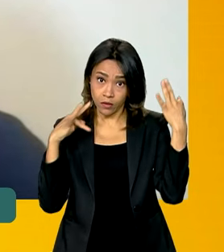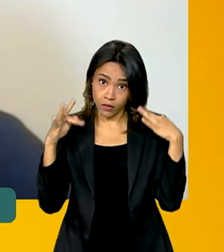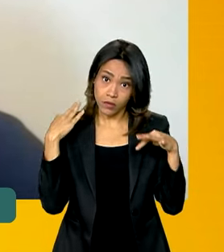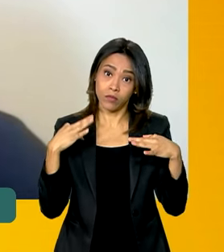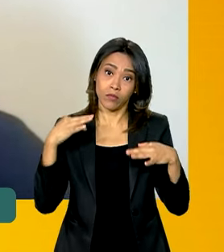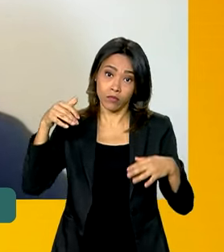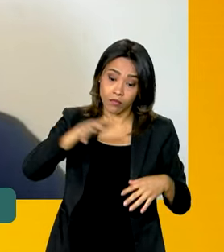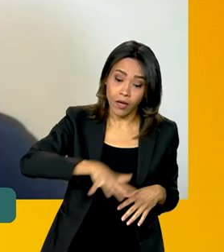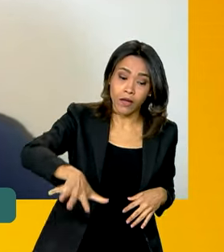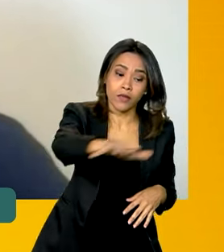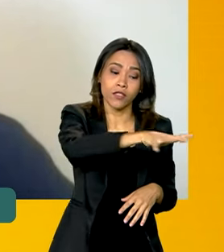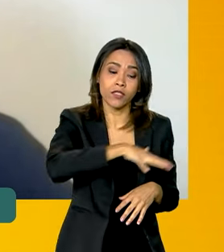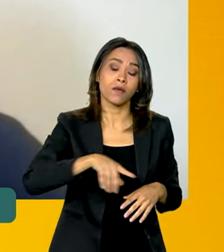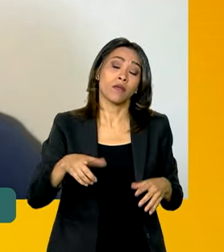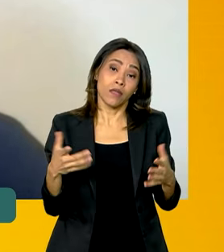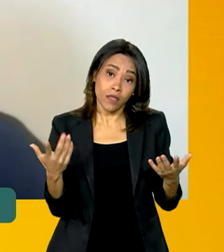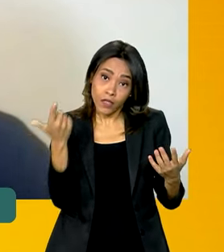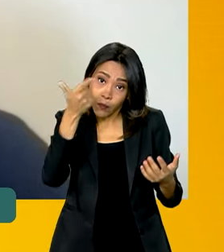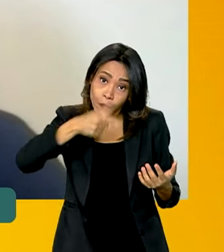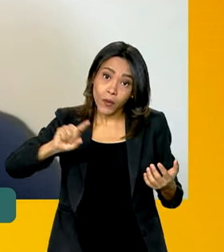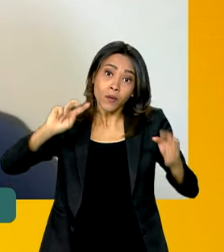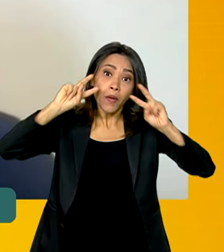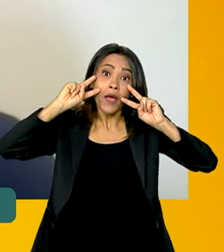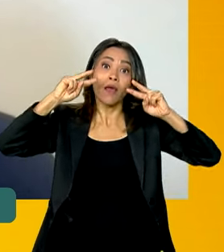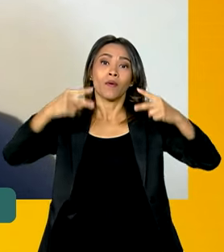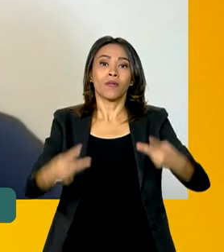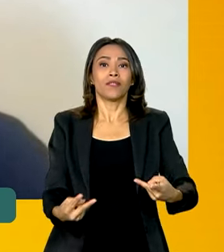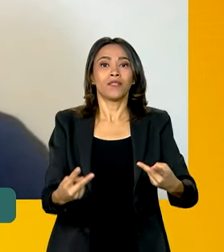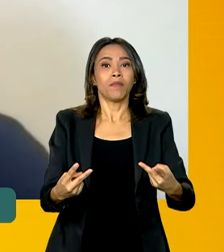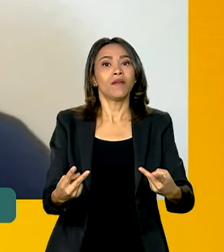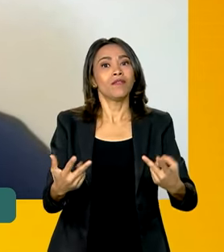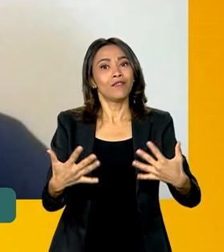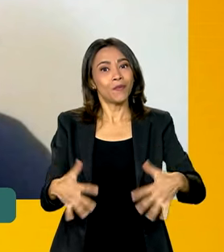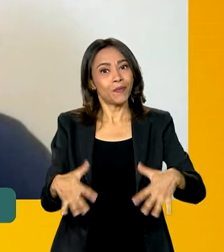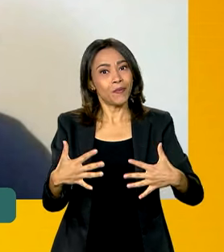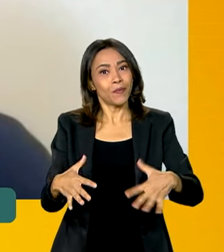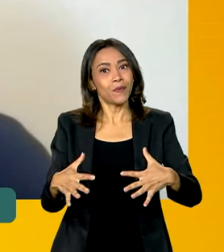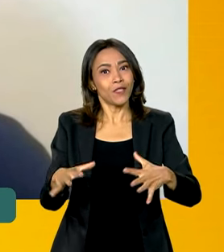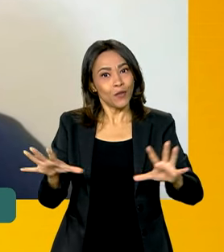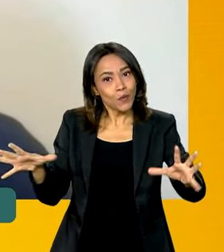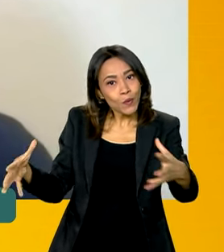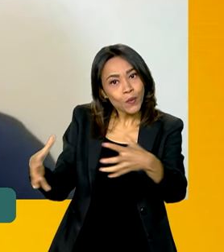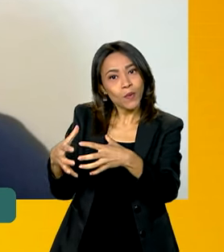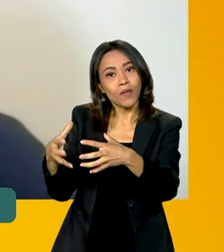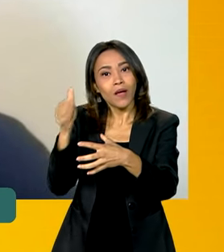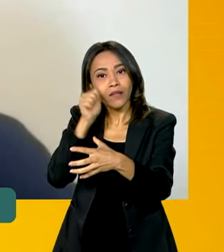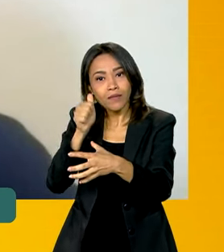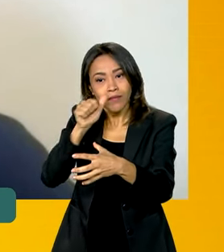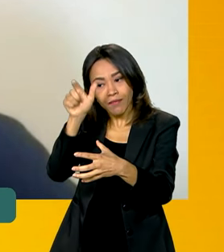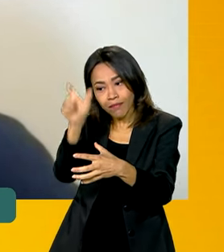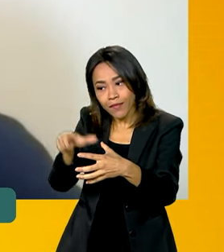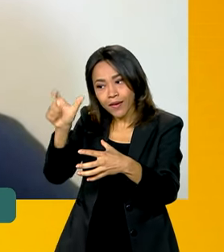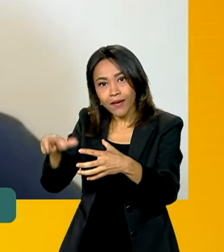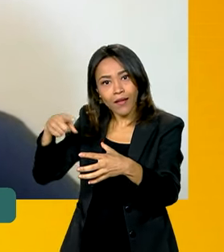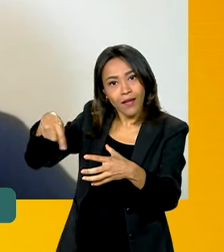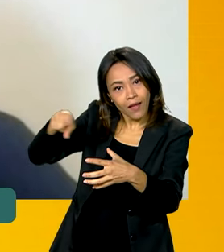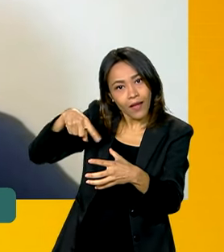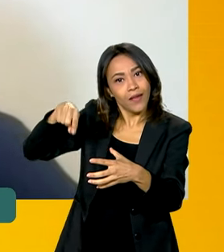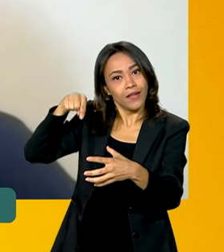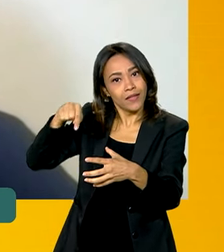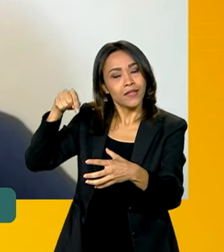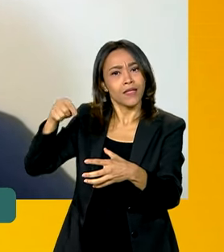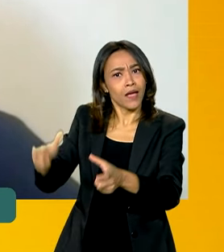comunitária e o reconhecimento também de uma rede de mulheres E também é importante dizer que